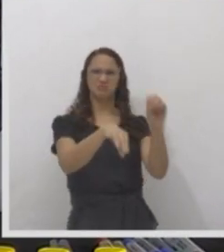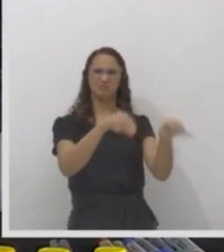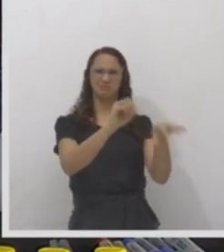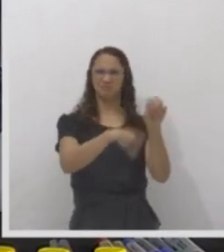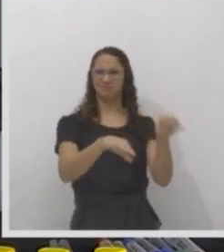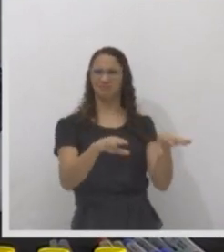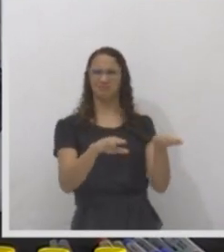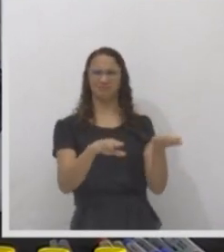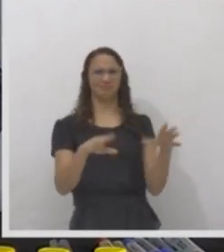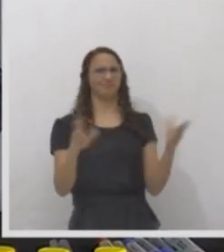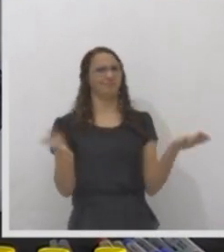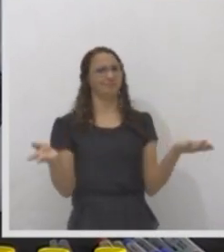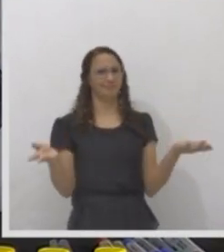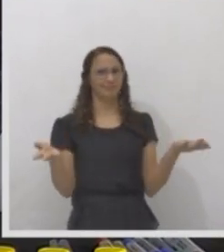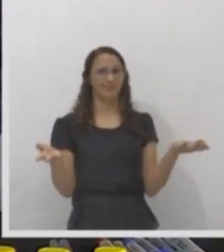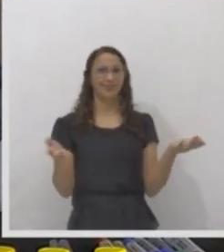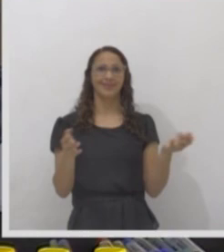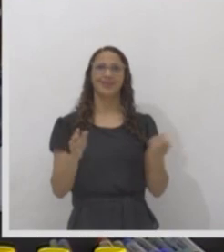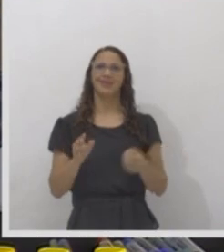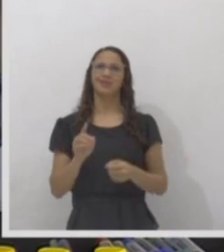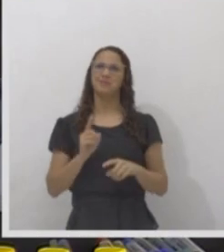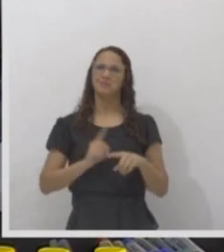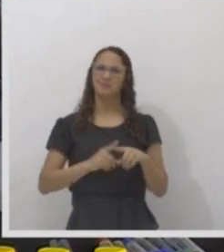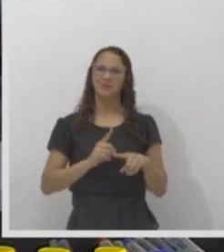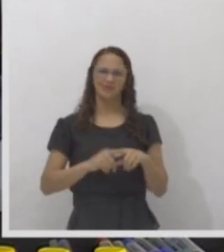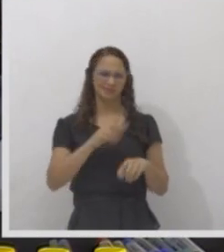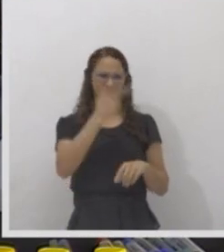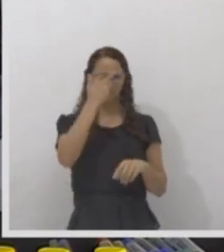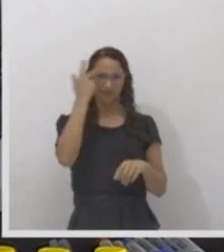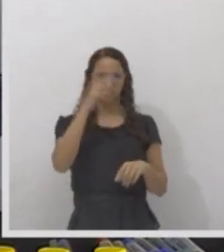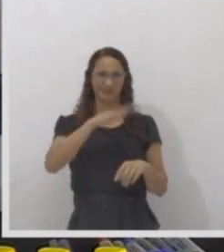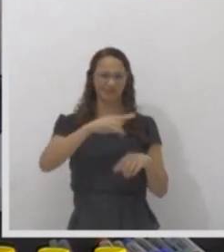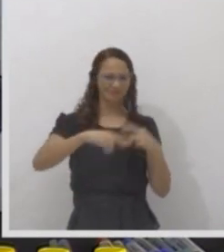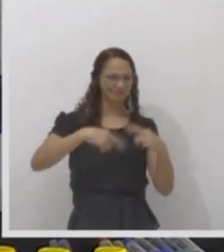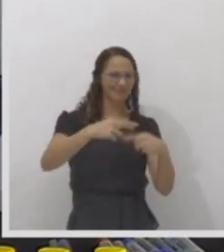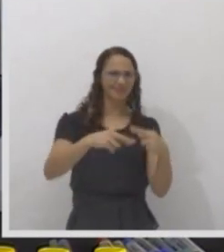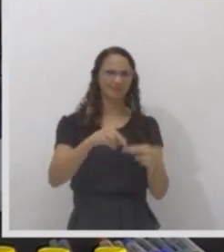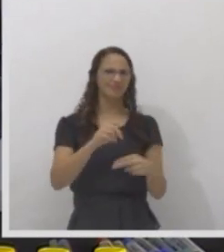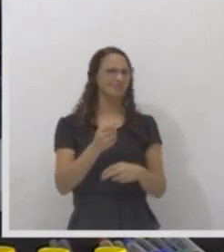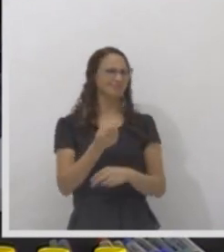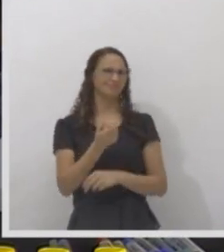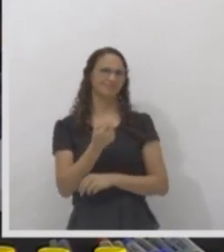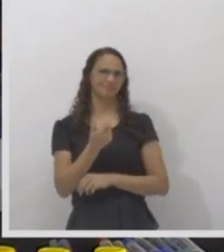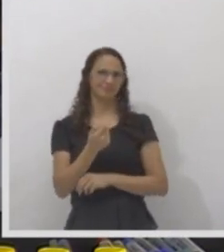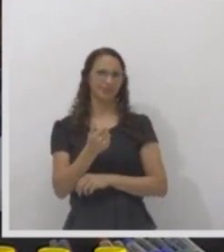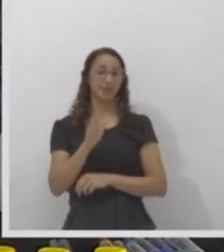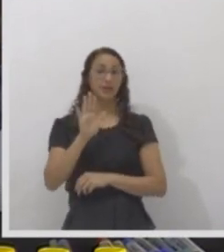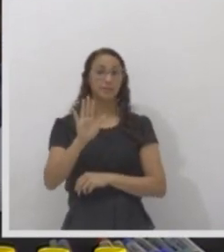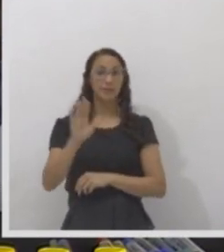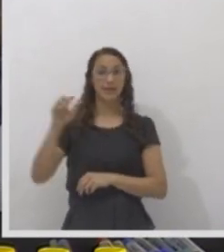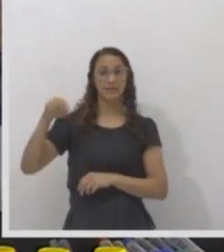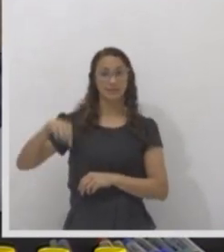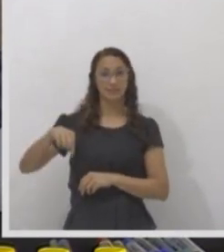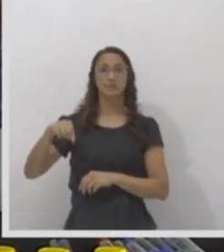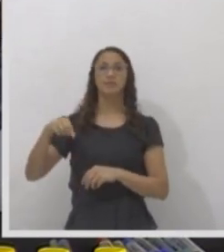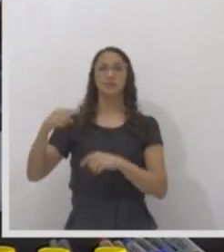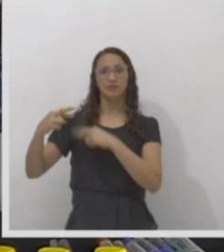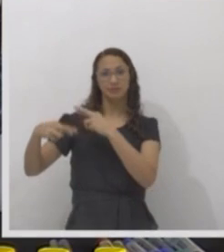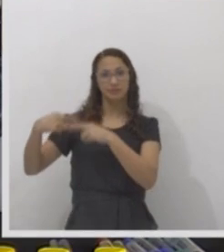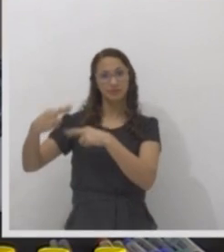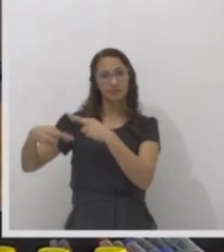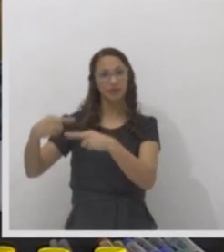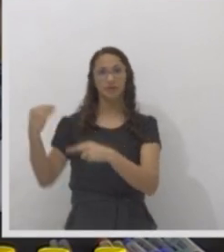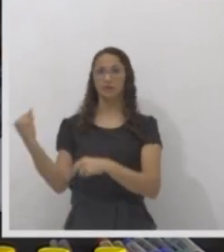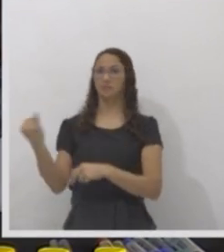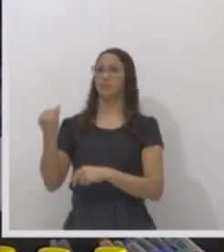material ele é pouco reciclado no Brasil. E reciclar é muito importante. Lá no carimbó do latão, a